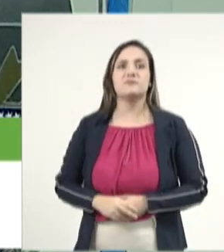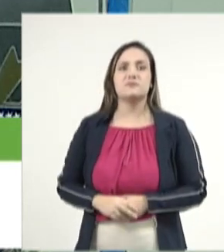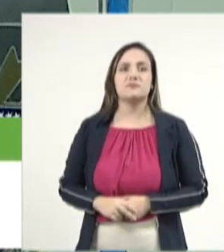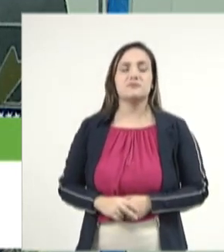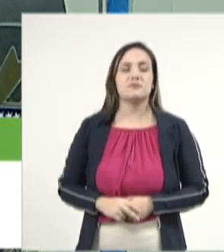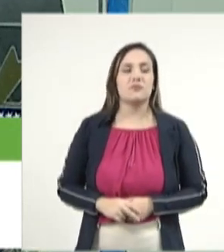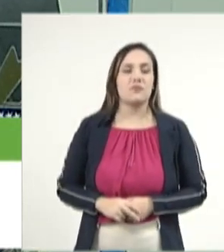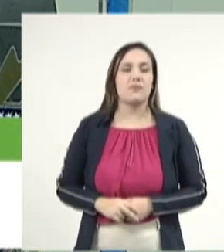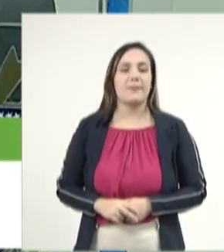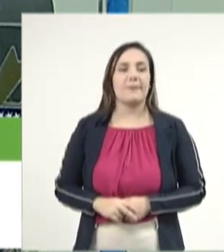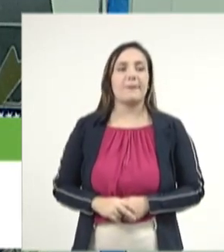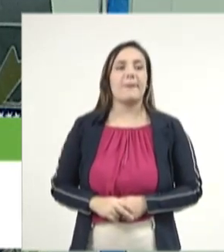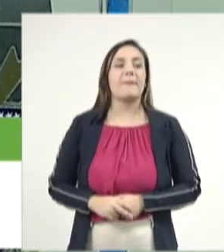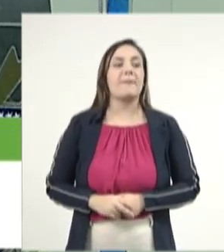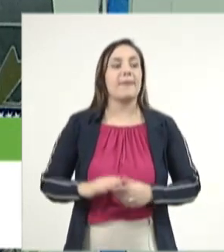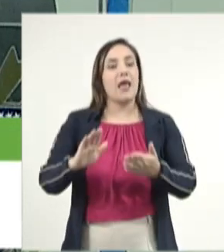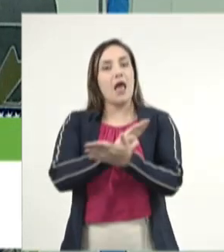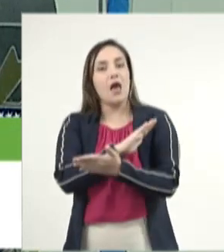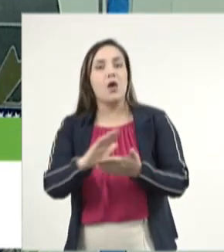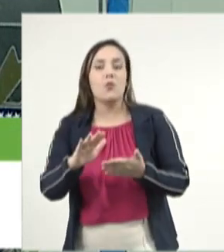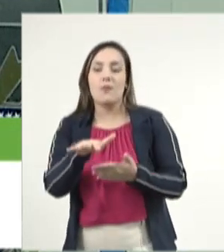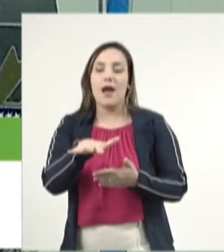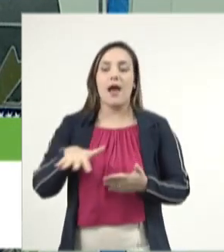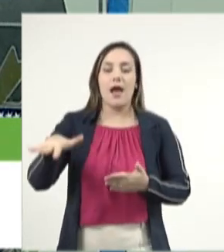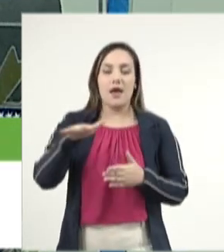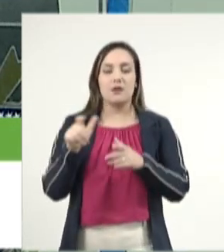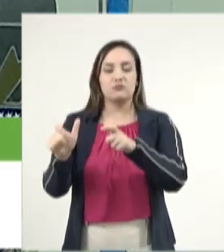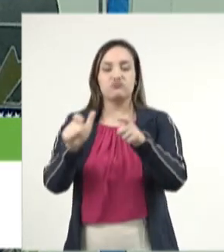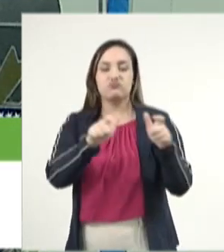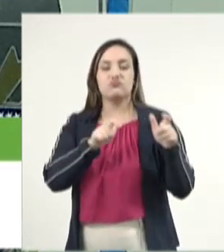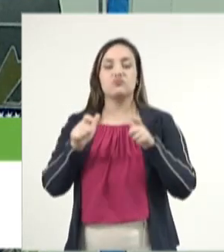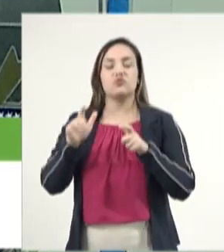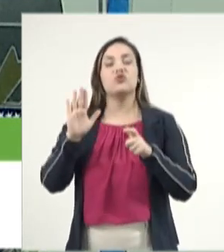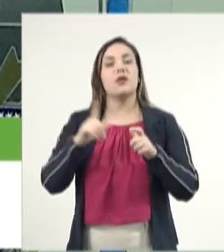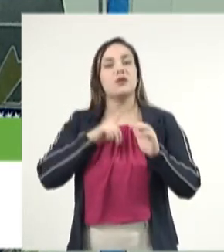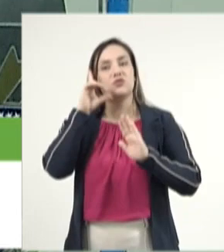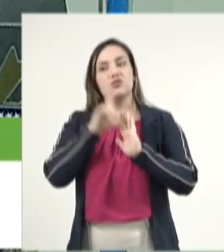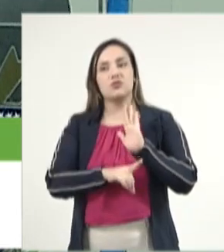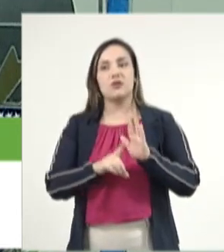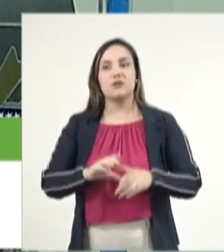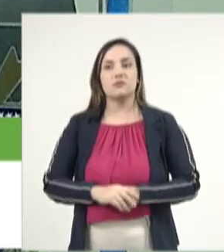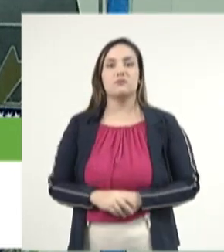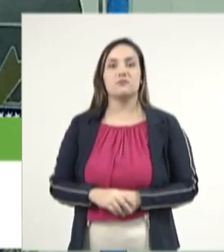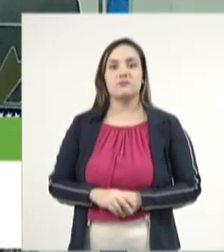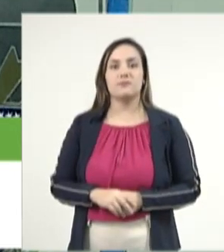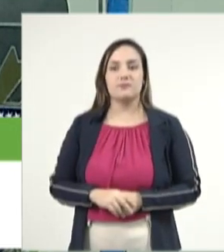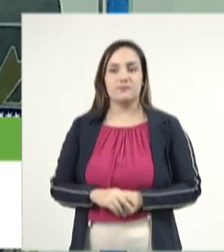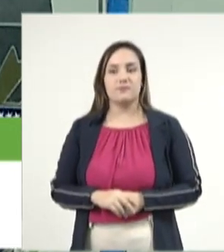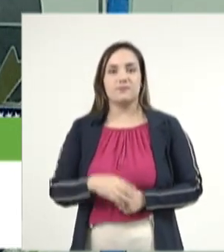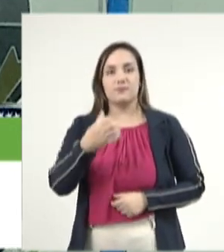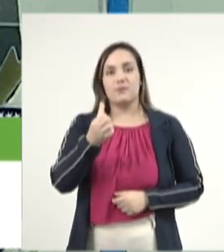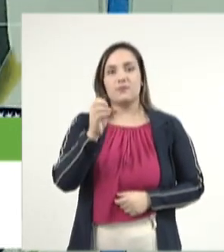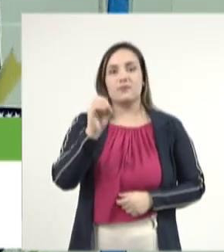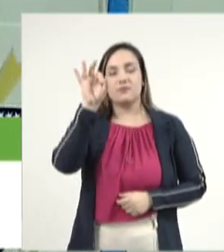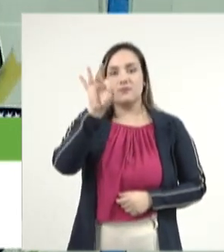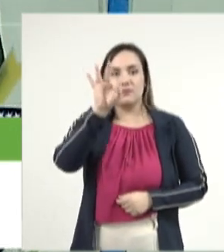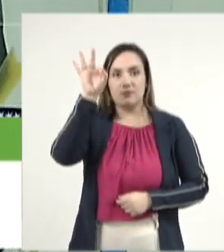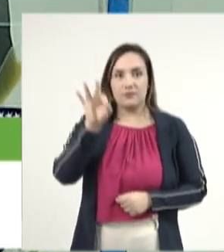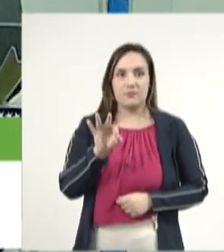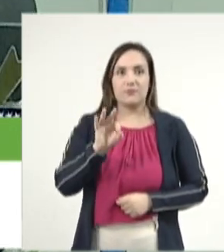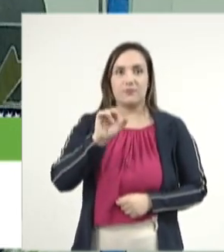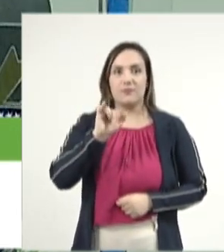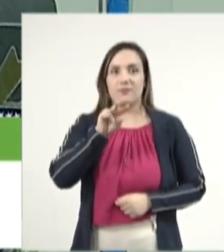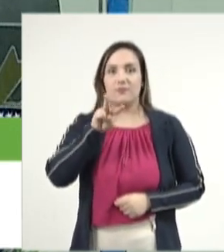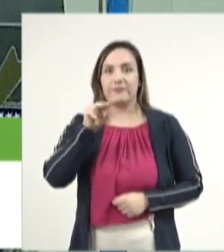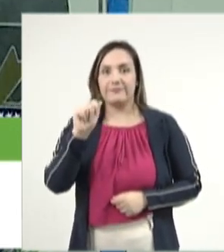Algumas partes da população, alguns setores da população já têm direito de ter uma redução de 60% no IPVA e